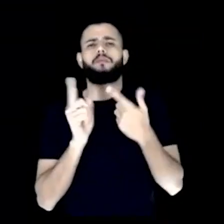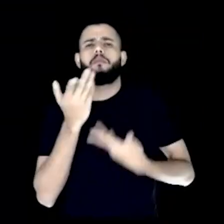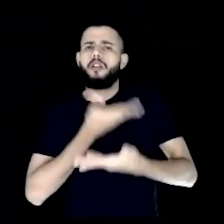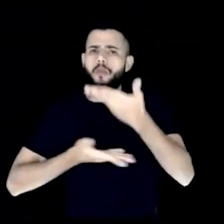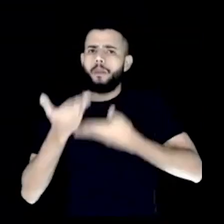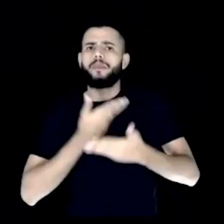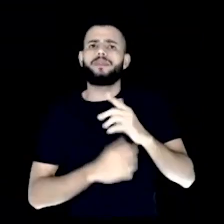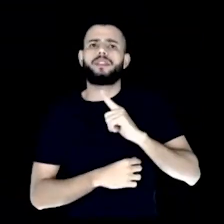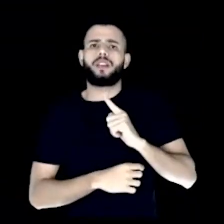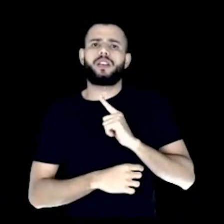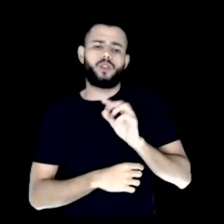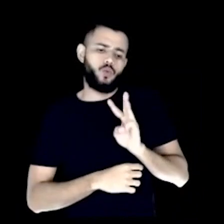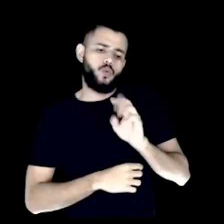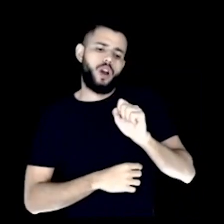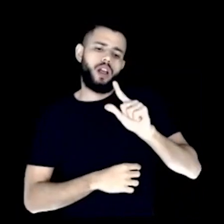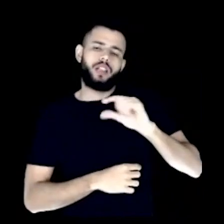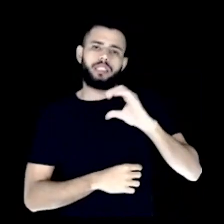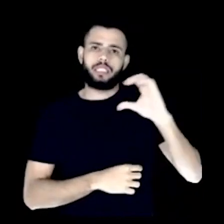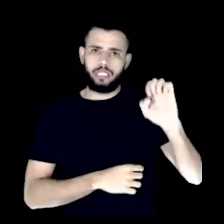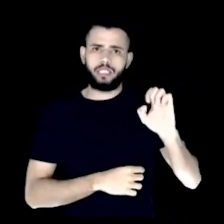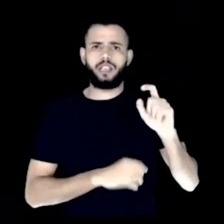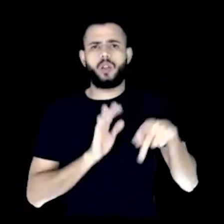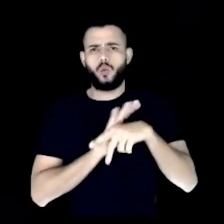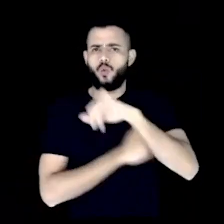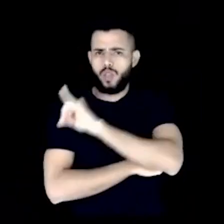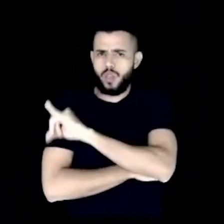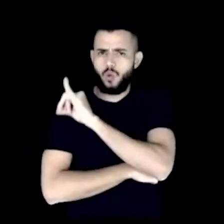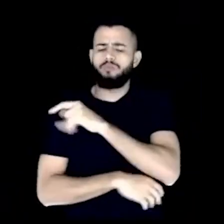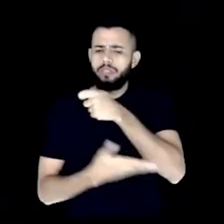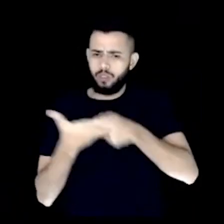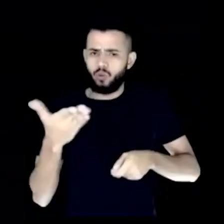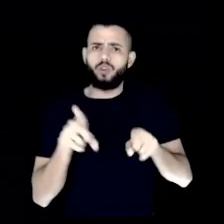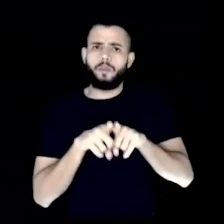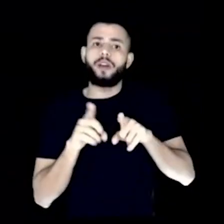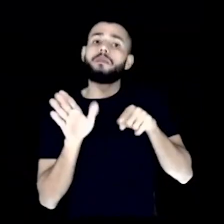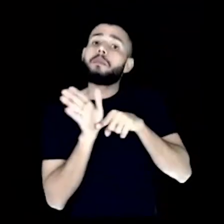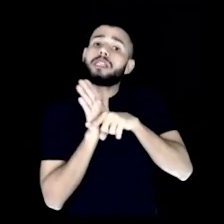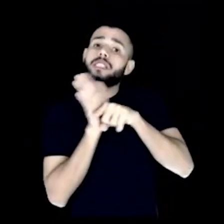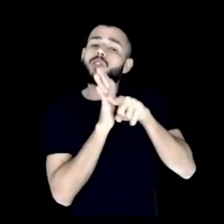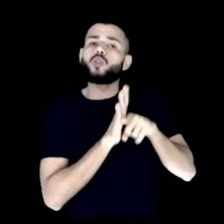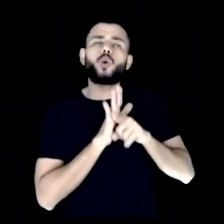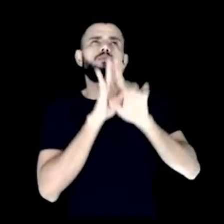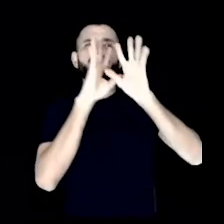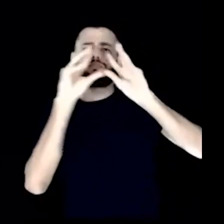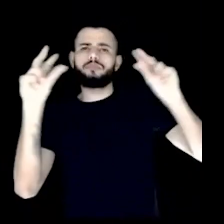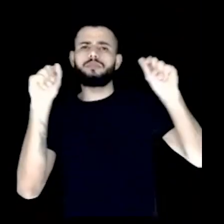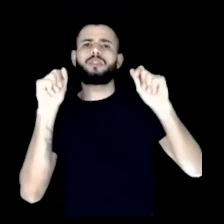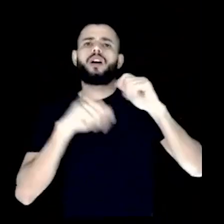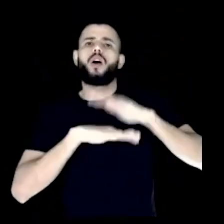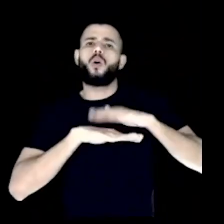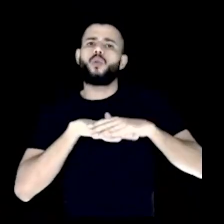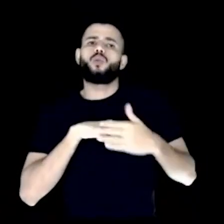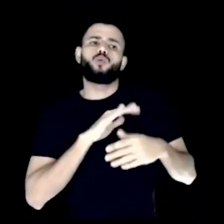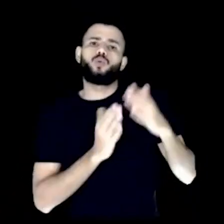tríade que vai conduzir esse bate-papo, nós temos aqui o Wallace Ramos, que é do Rio, que também é escritor. Ele é pesquisador,